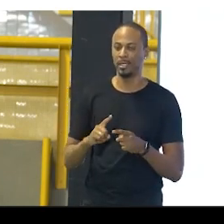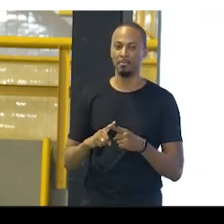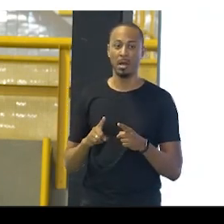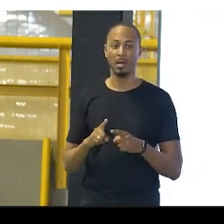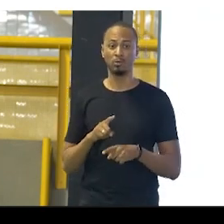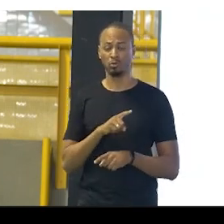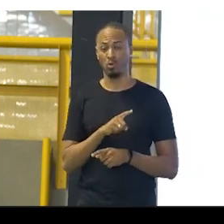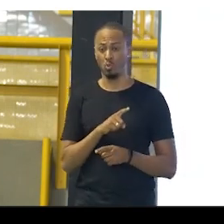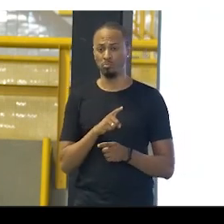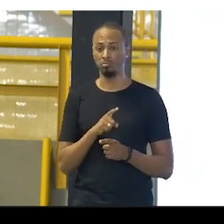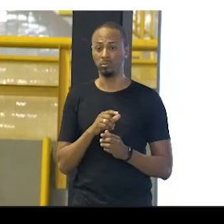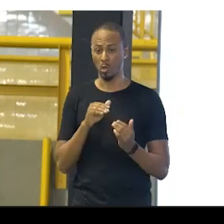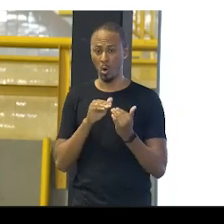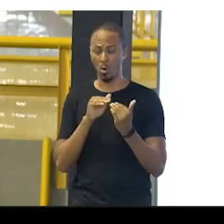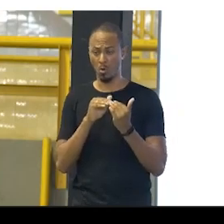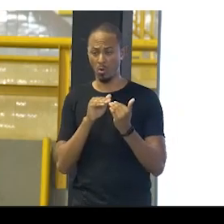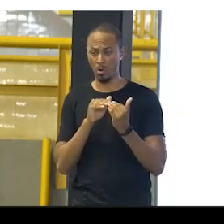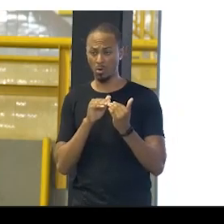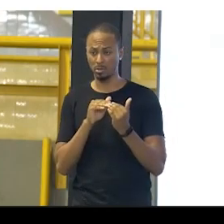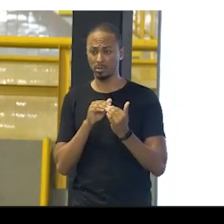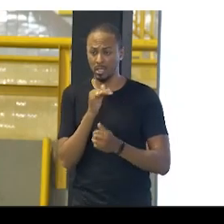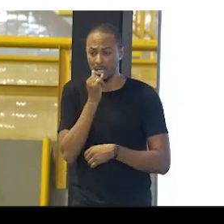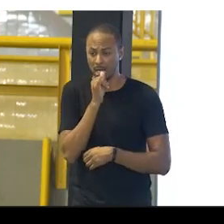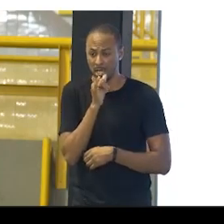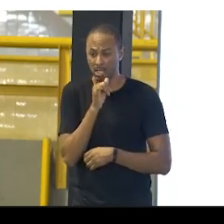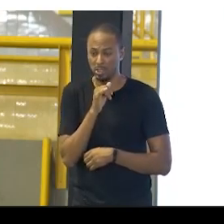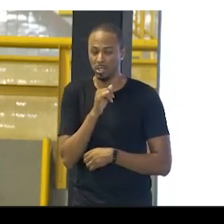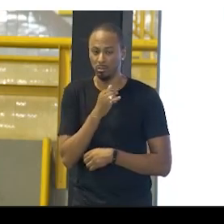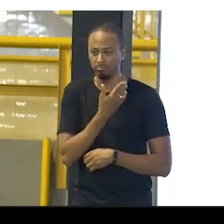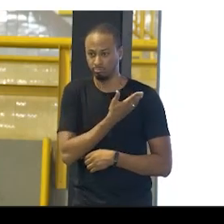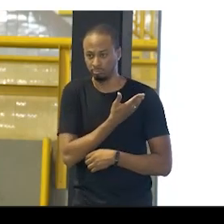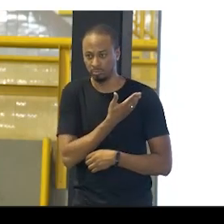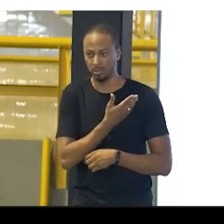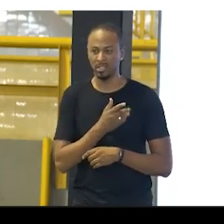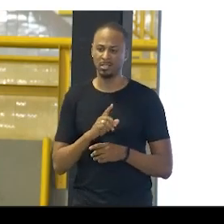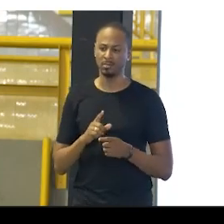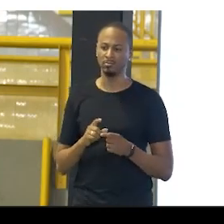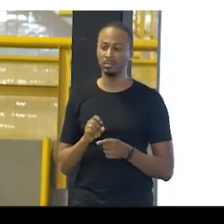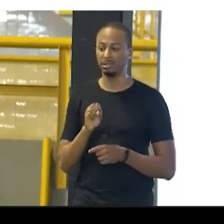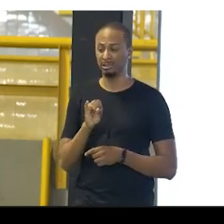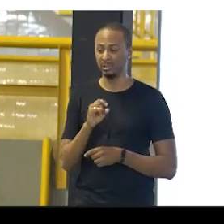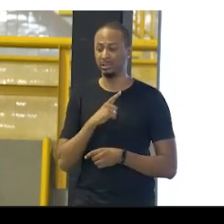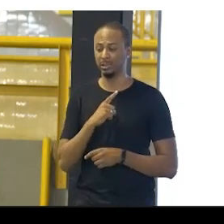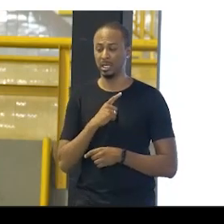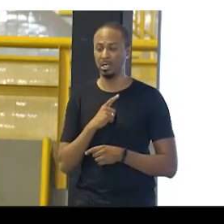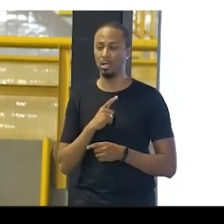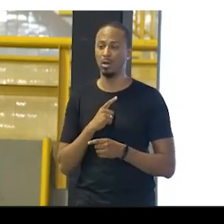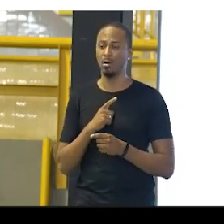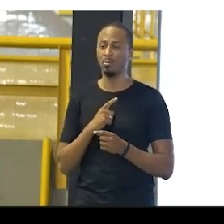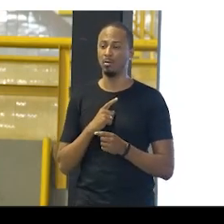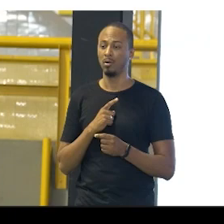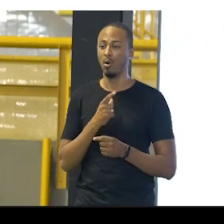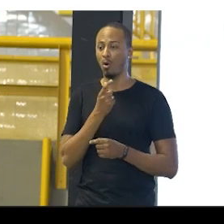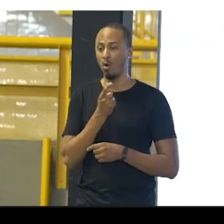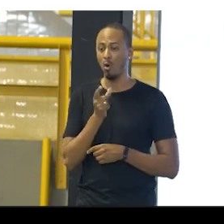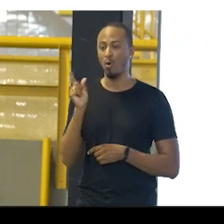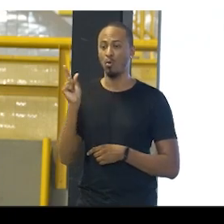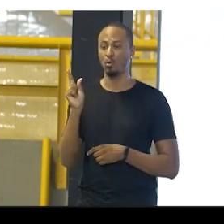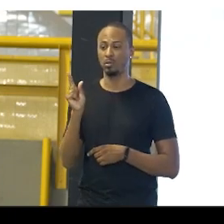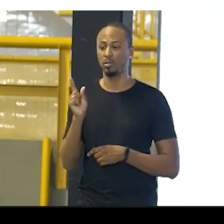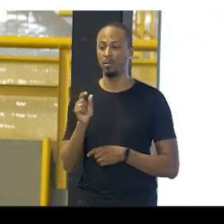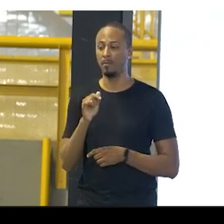se tiver uma outra opção, é claro que seria essa outra opção. Tá? Mas, volto a dizer, a energia nuclear, os Estados